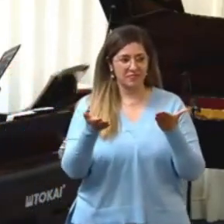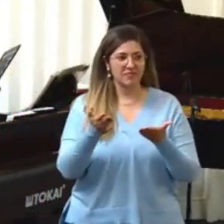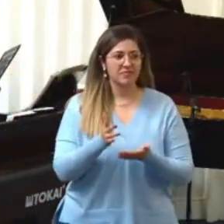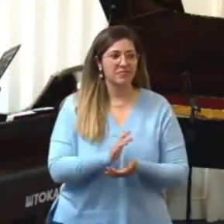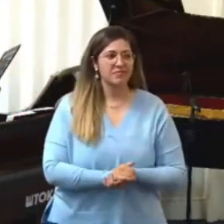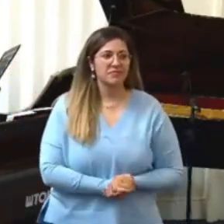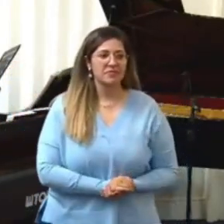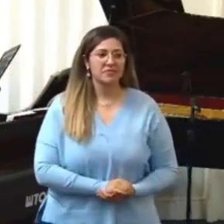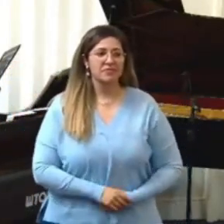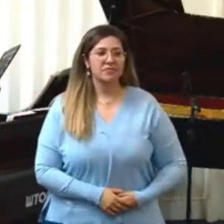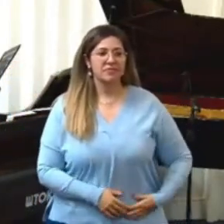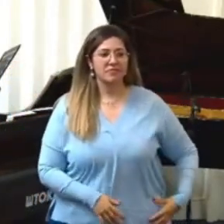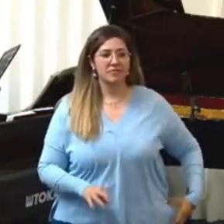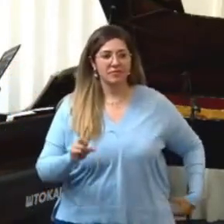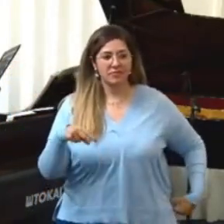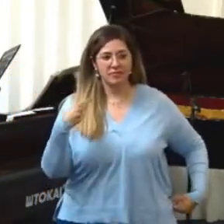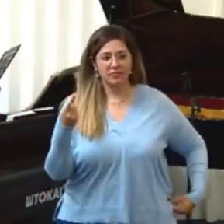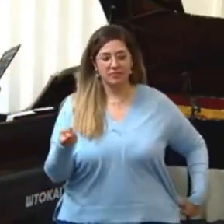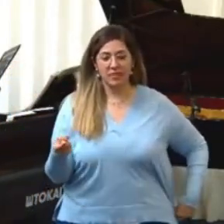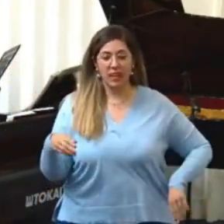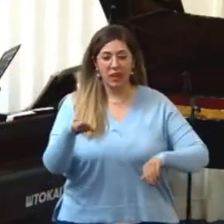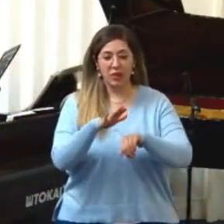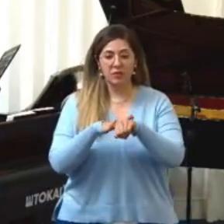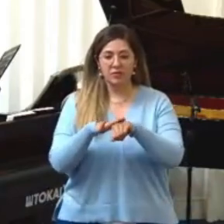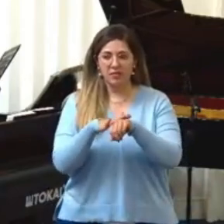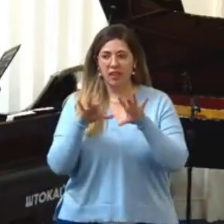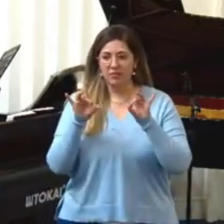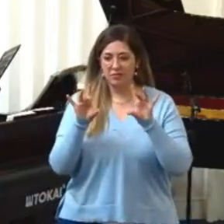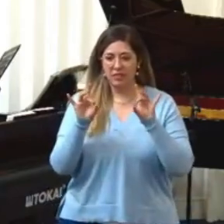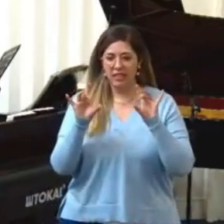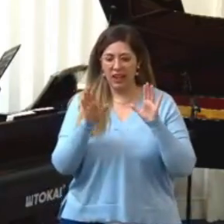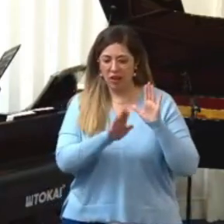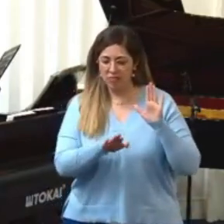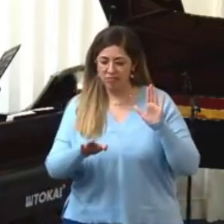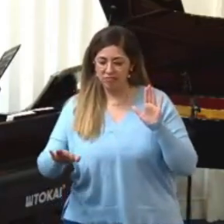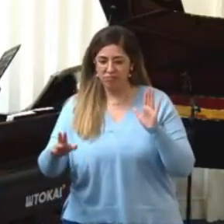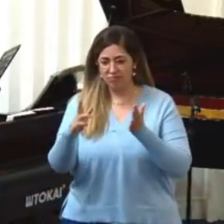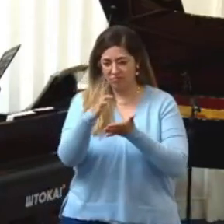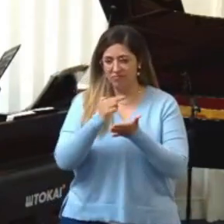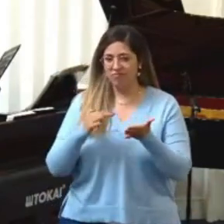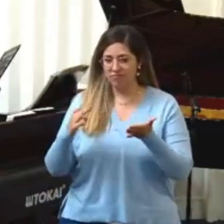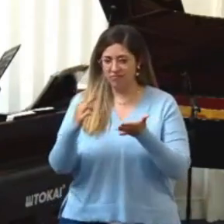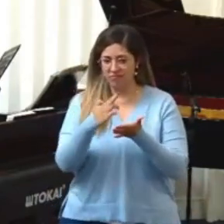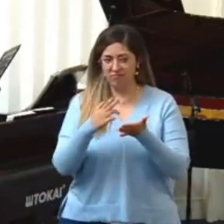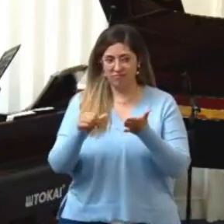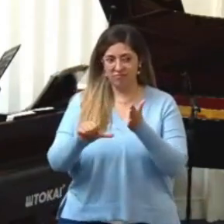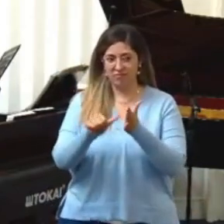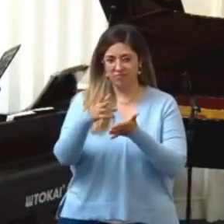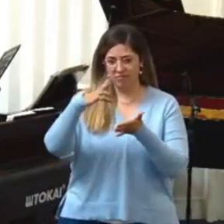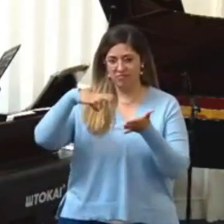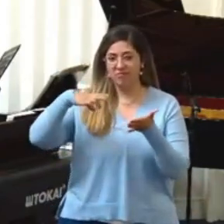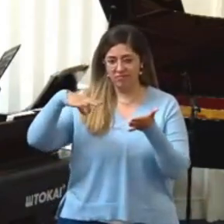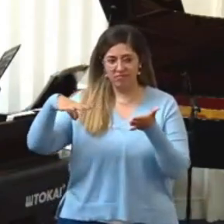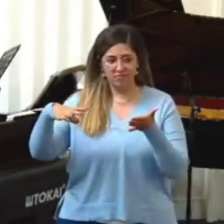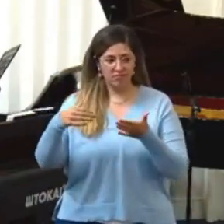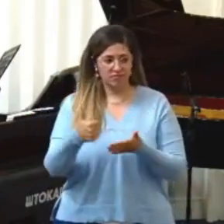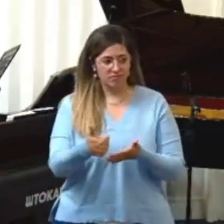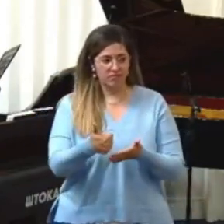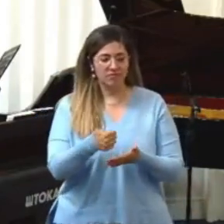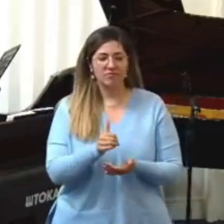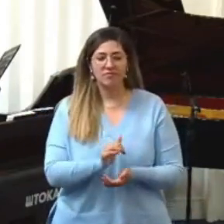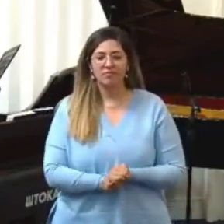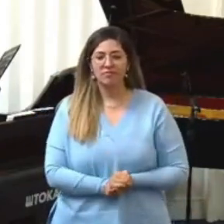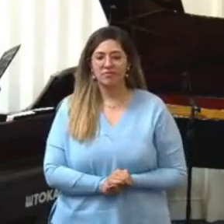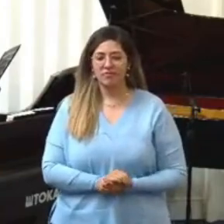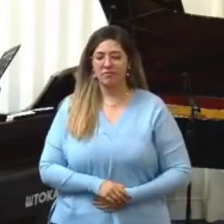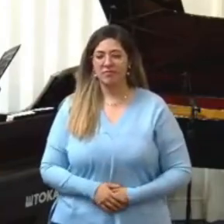Logo a seguir, quero conversar com as nossas crianças e então estudaremos sobre esse tema nessa